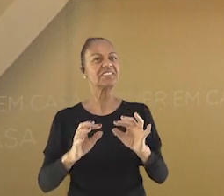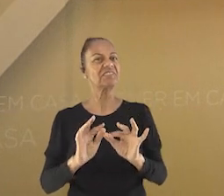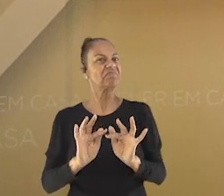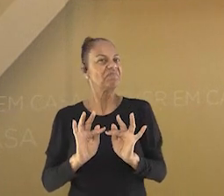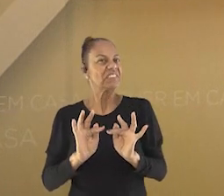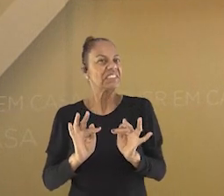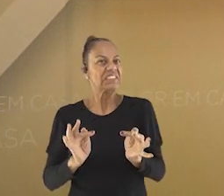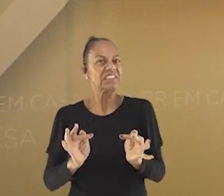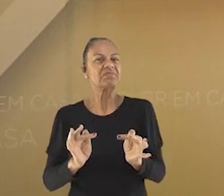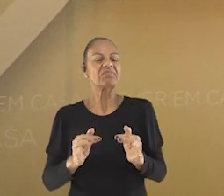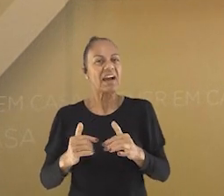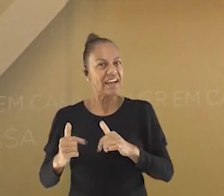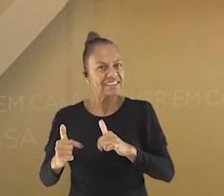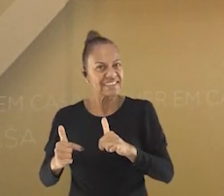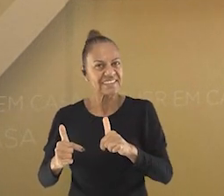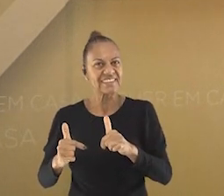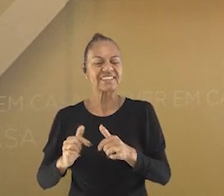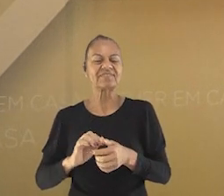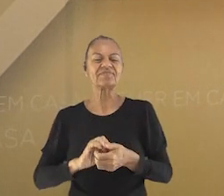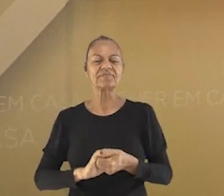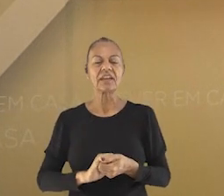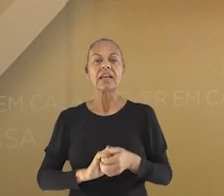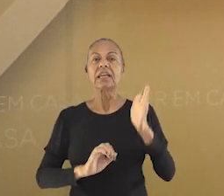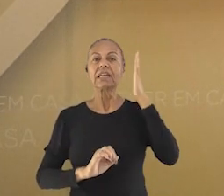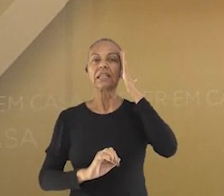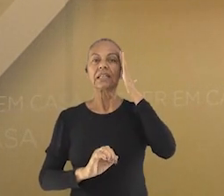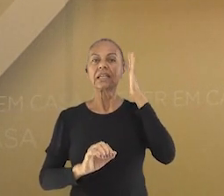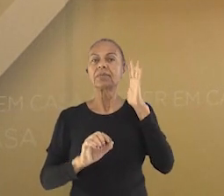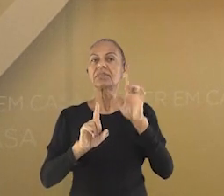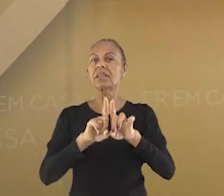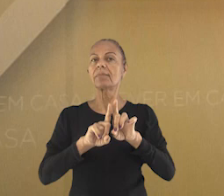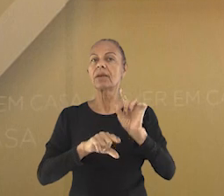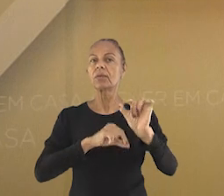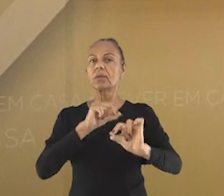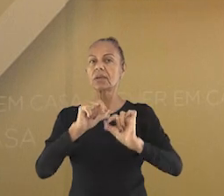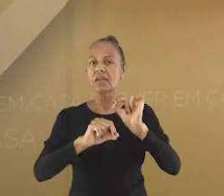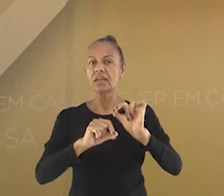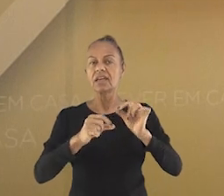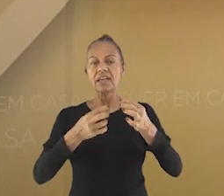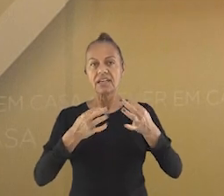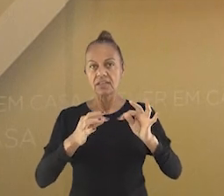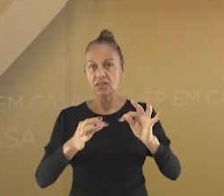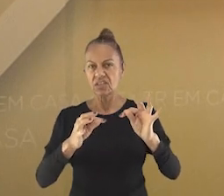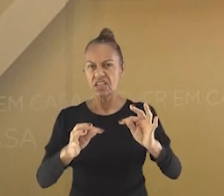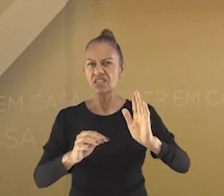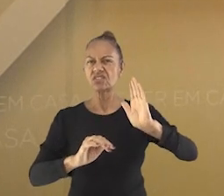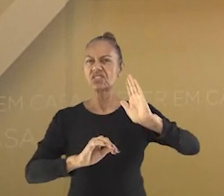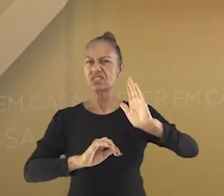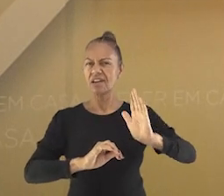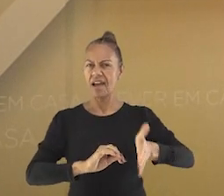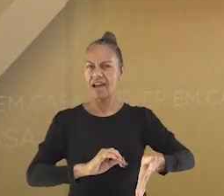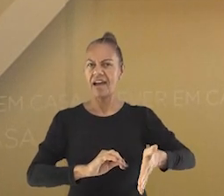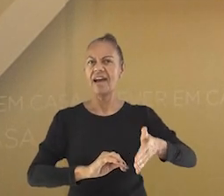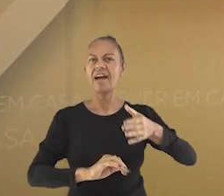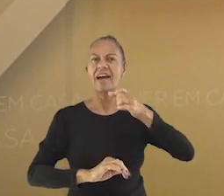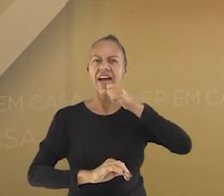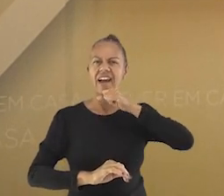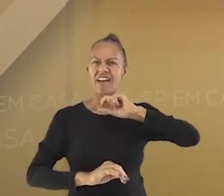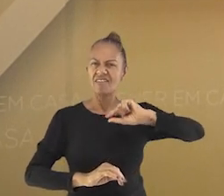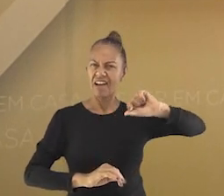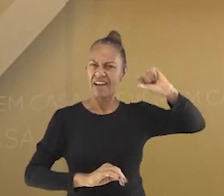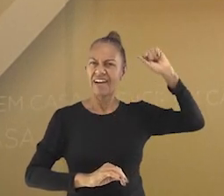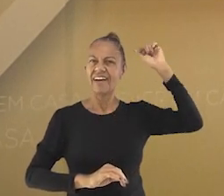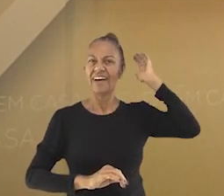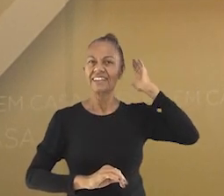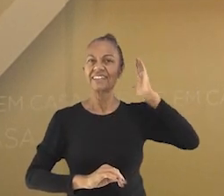que seja. Entendemos que as tecnologias sempre existiram, porém